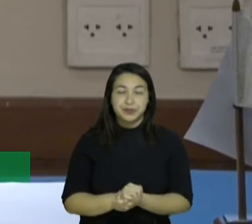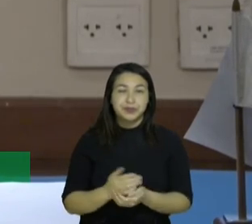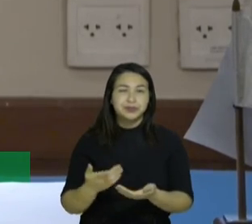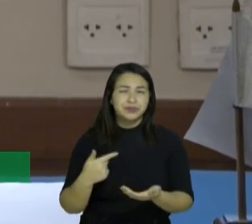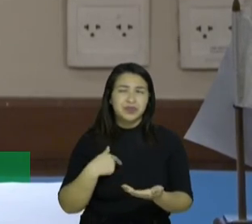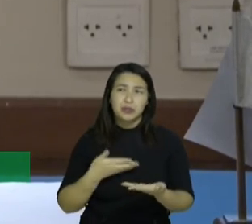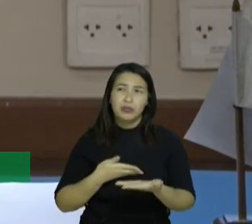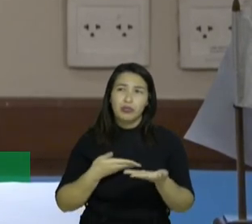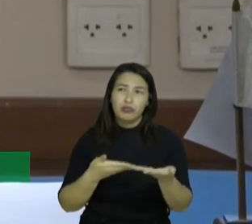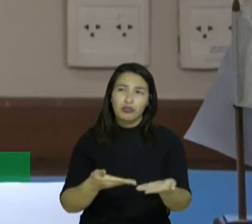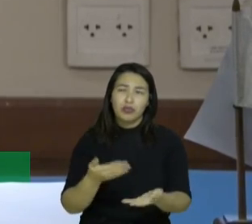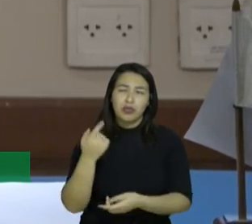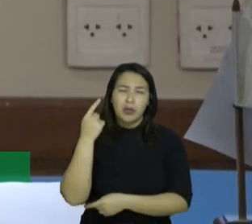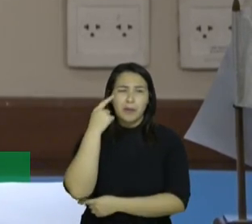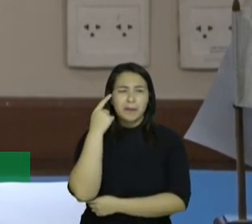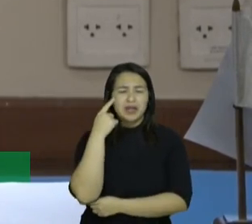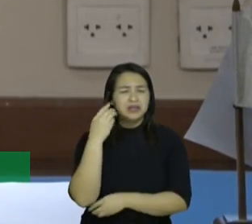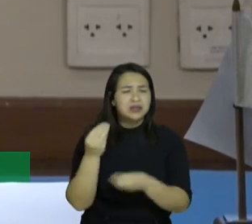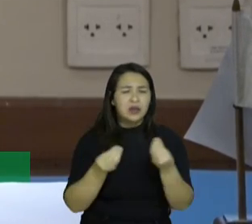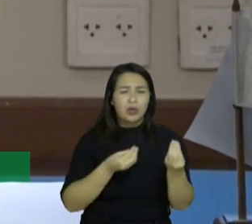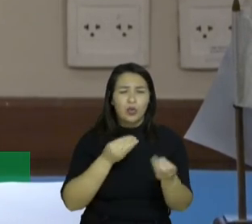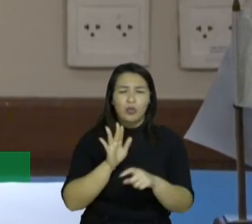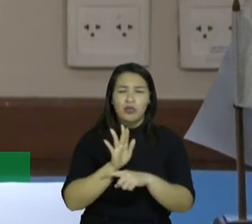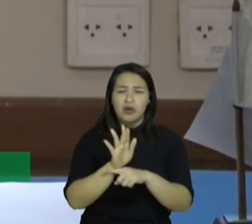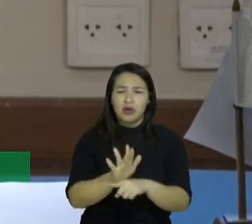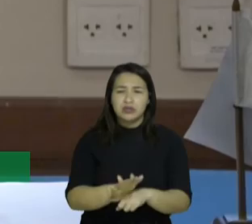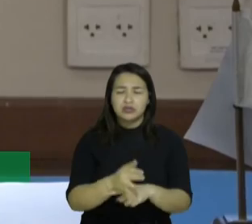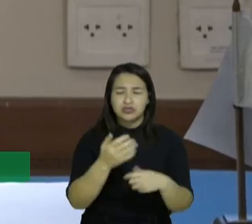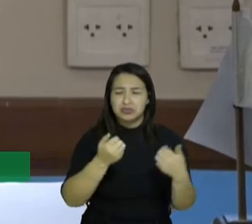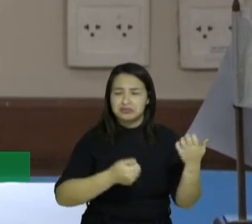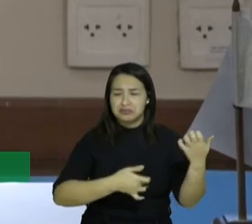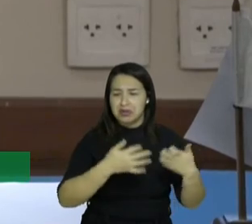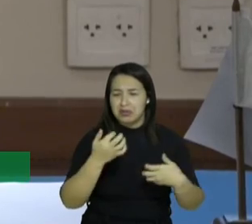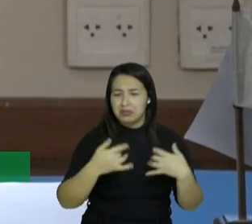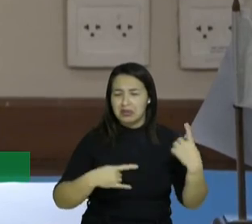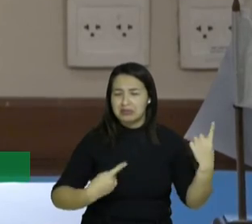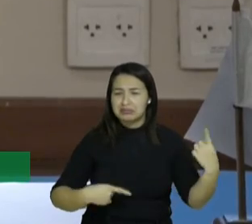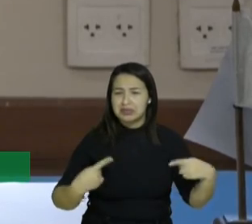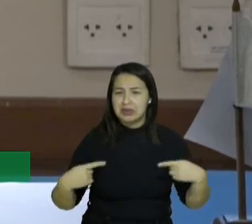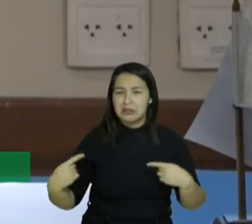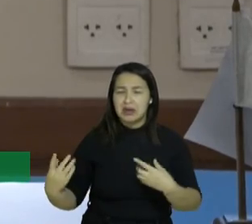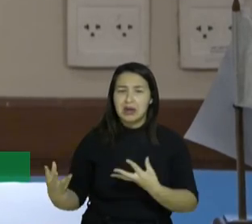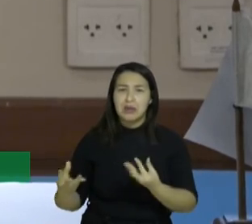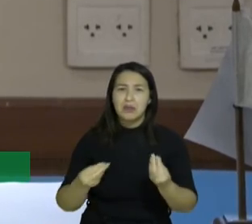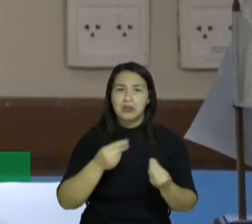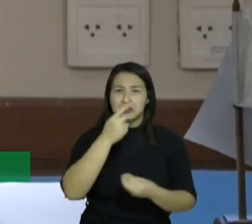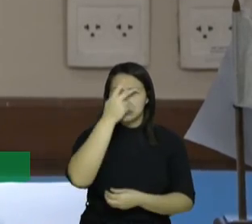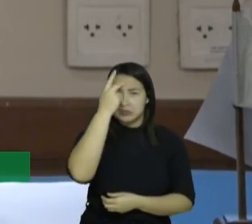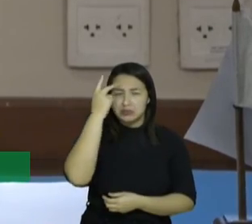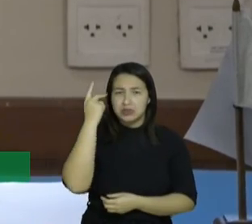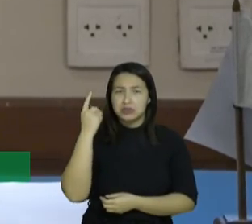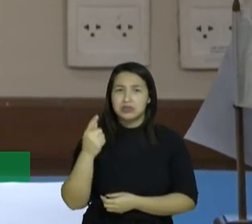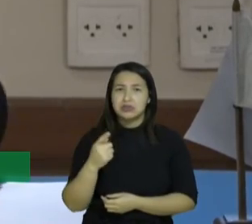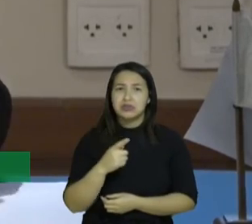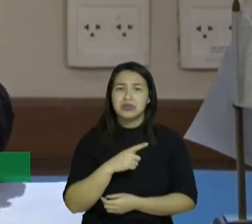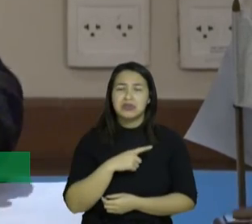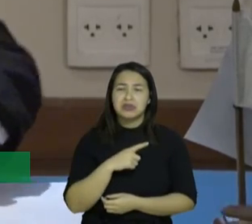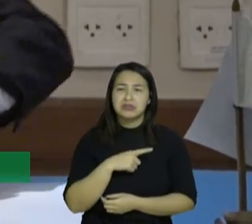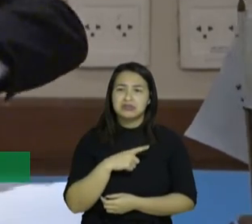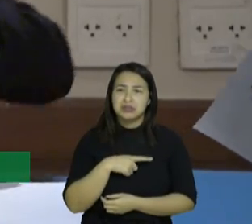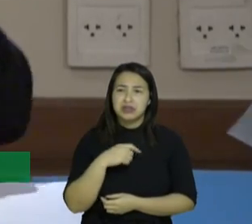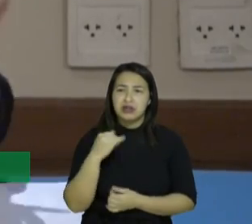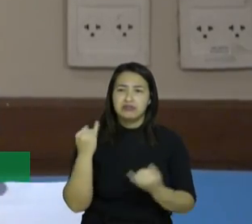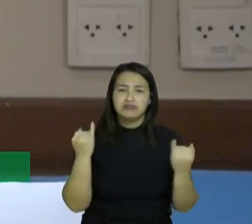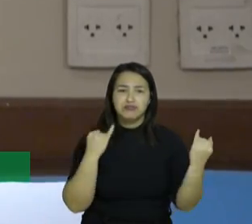convidado eu pensei como é que eu posso contribuir né para para esse debate diante de tanta gente boa sem nenhuma falsa modéstia com tanta